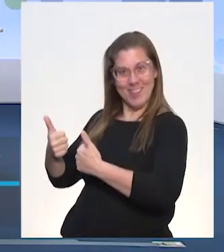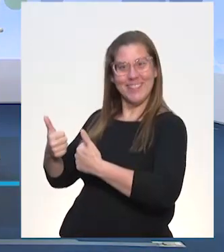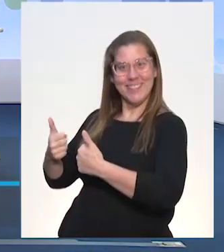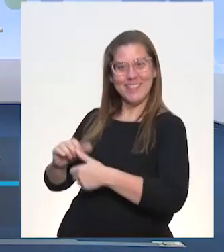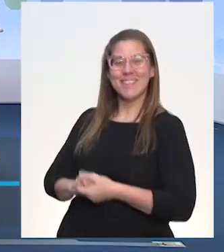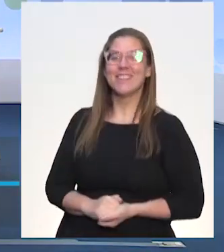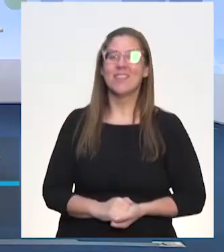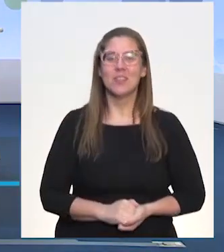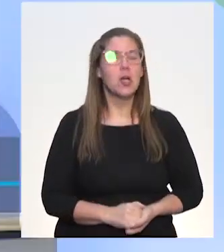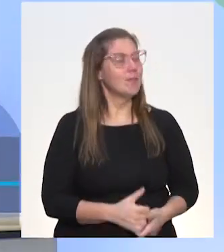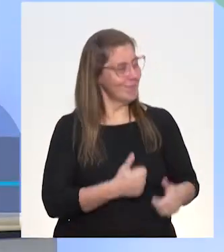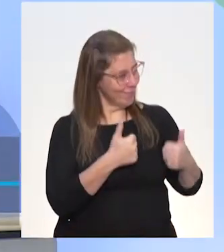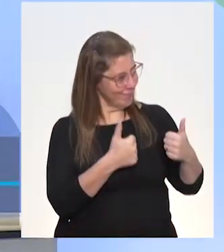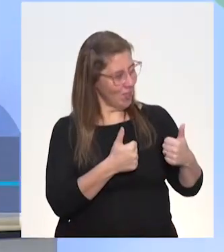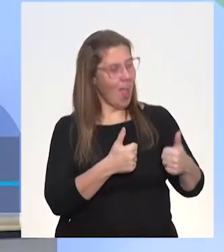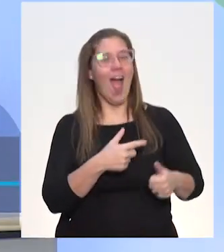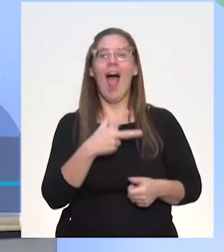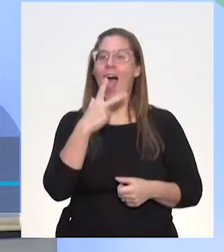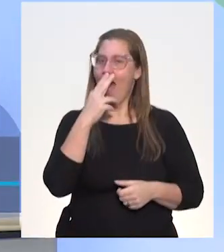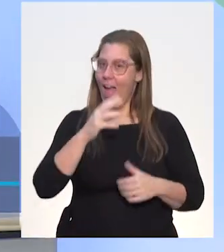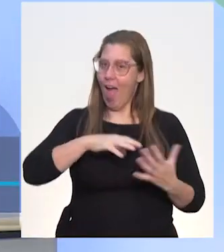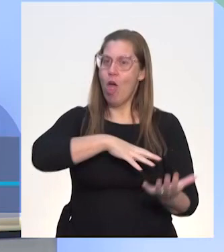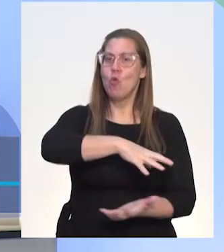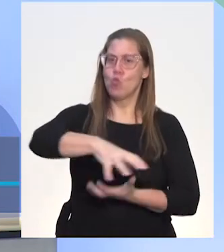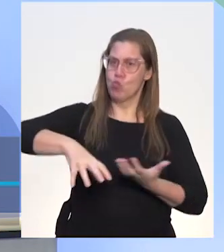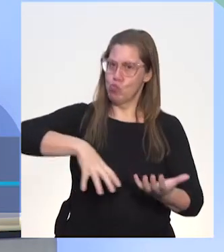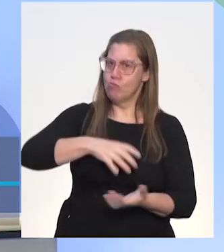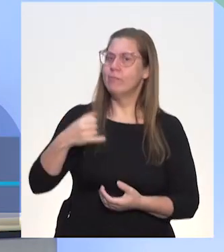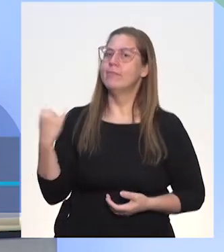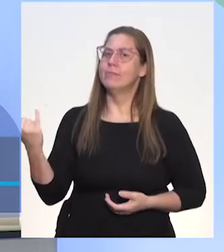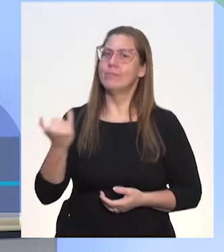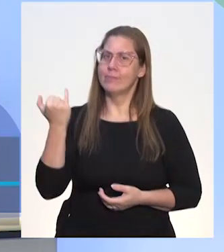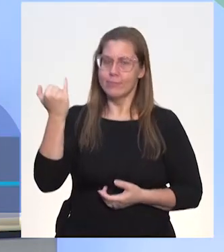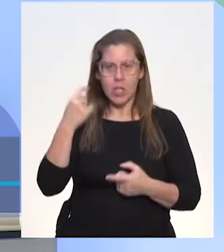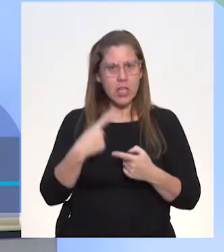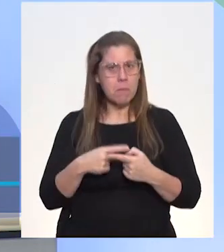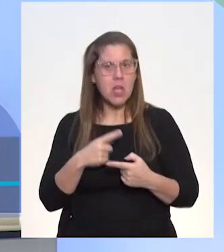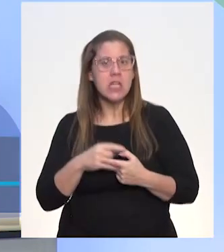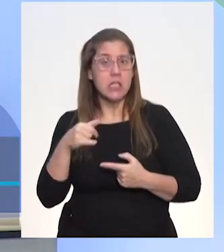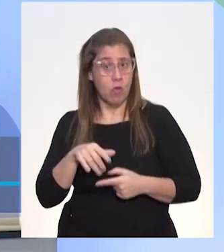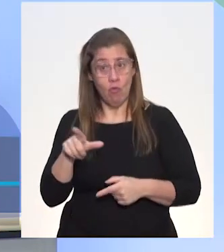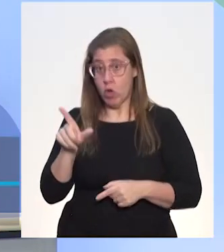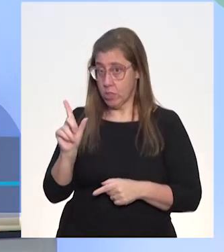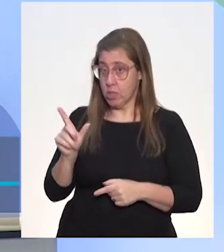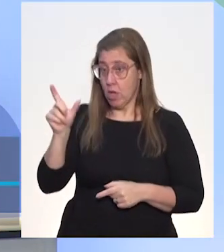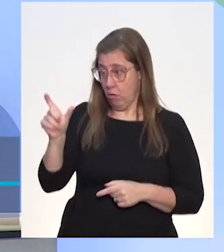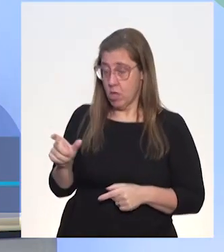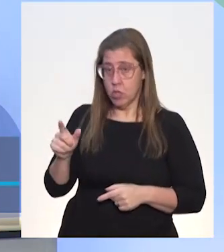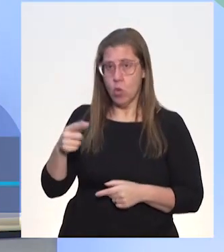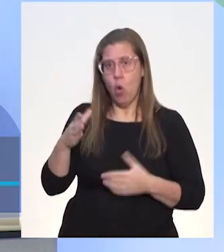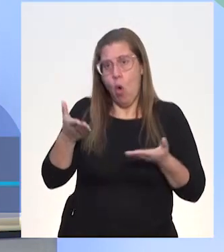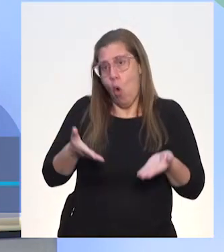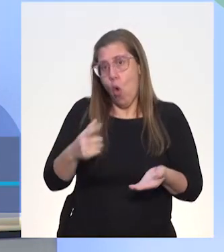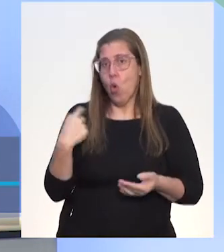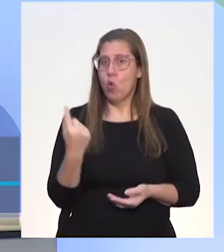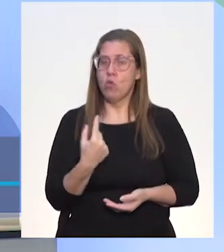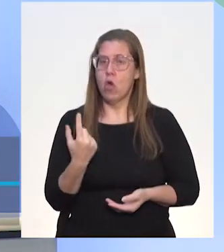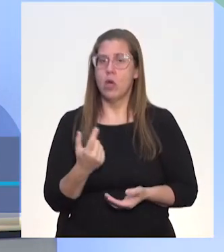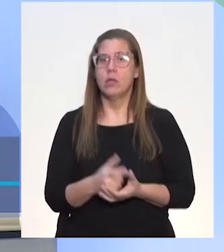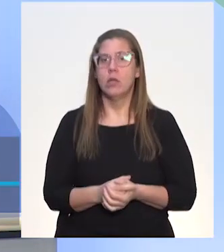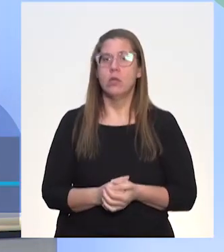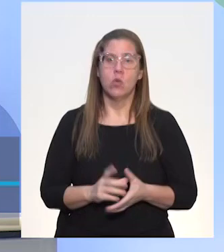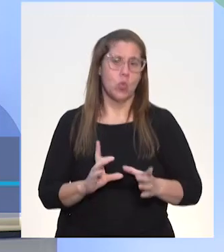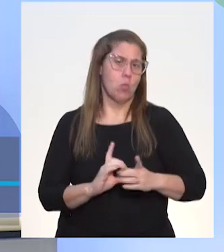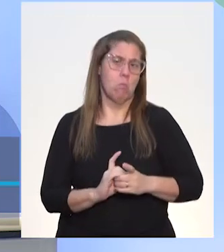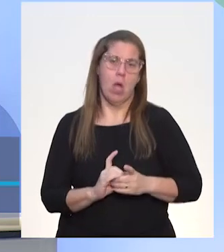acha? Eu acho que essa revolução realmente foi importante, né? Porque se não fosse isso, hoje a gente estaria não numa